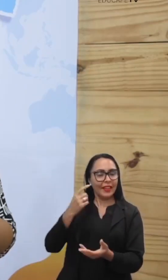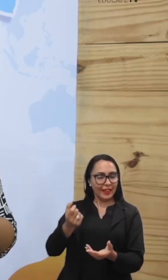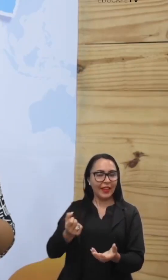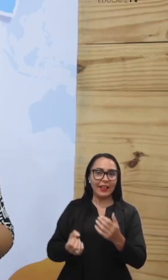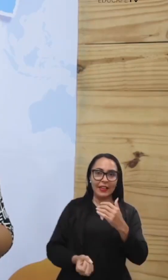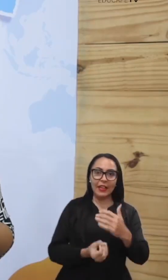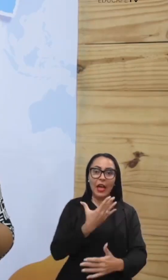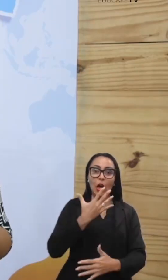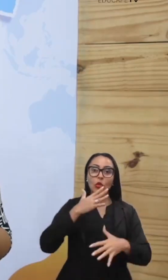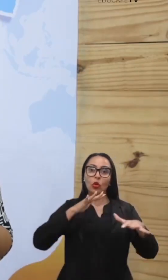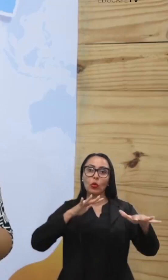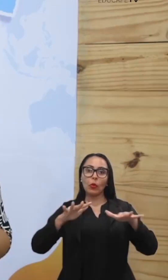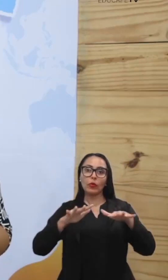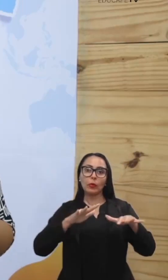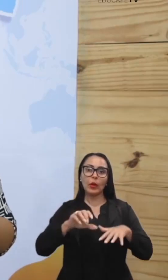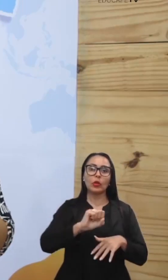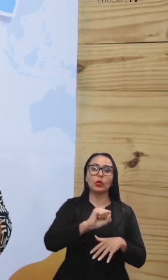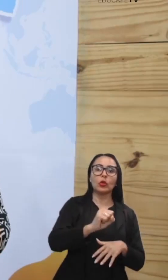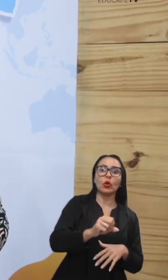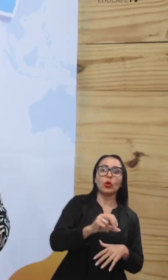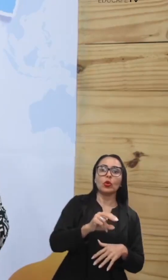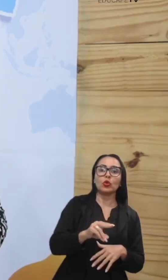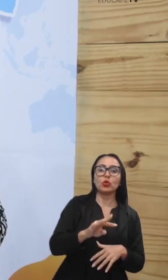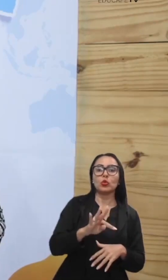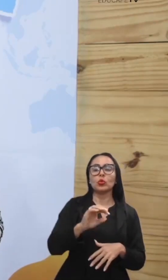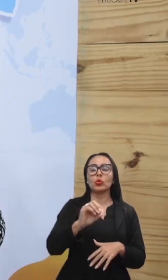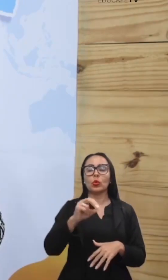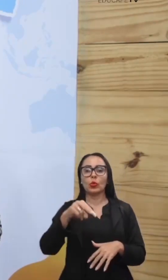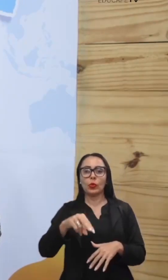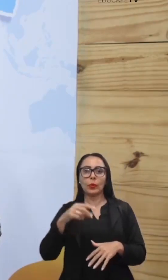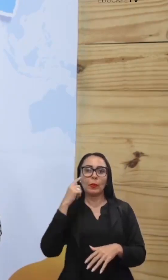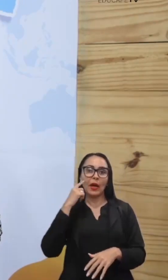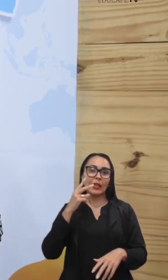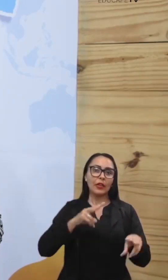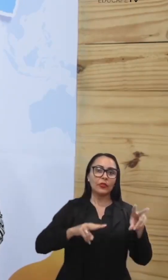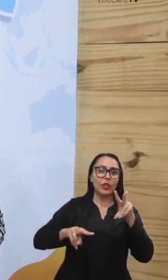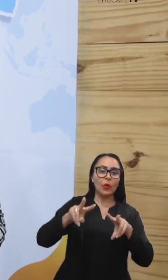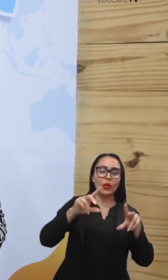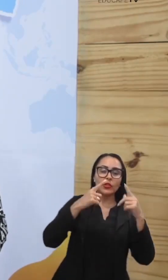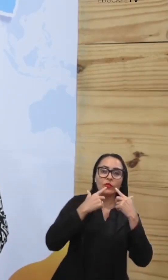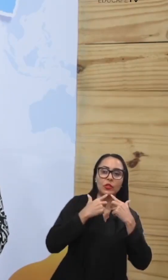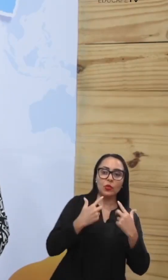pelo movimento de Valerie Sutton para a grafia das línguas visuais.